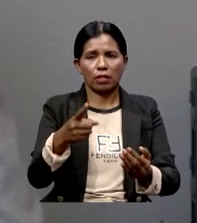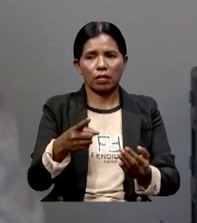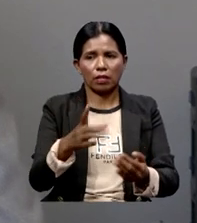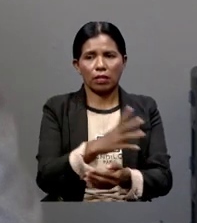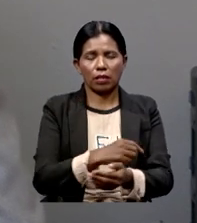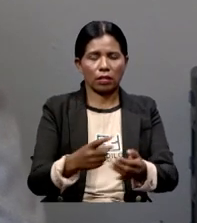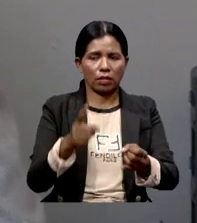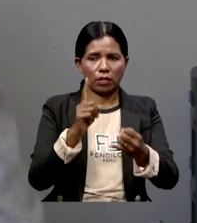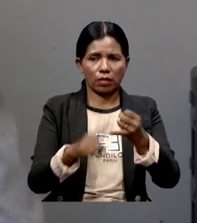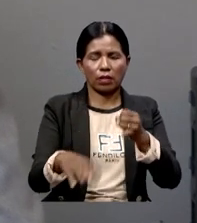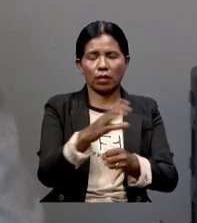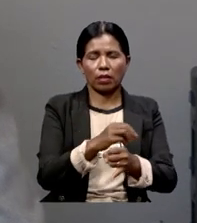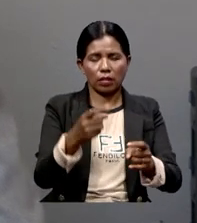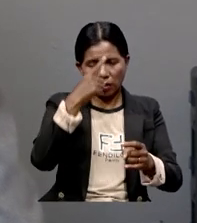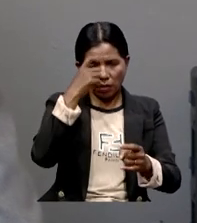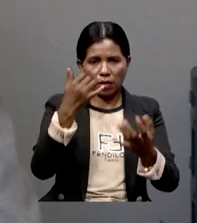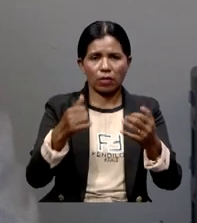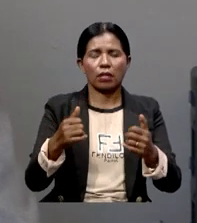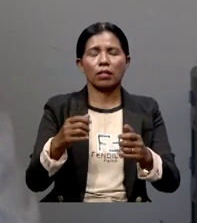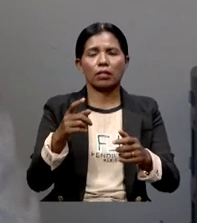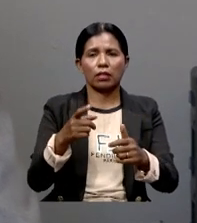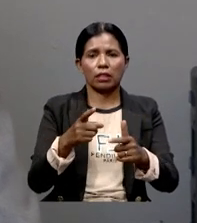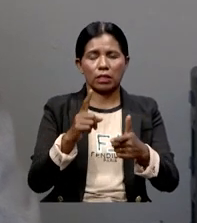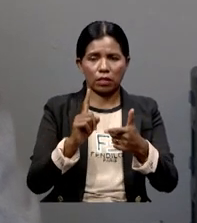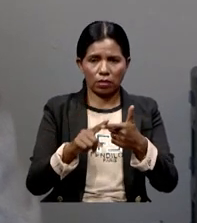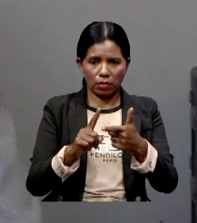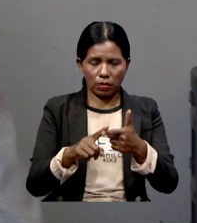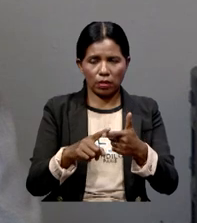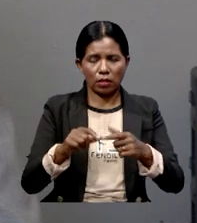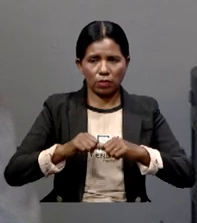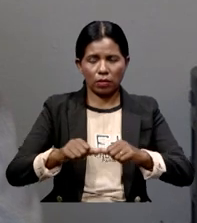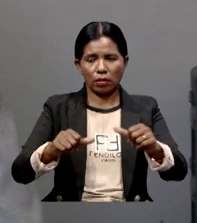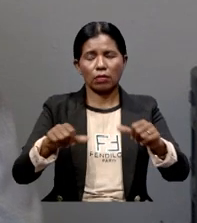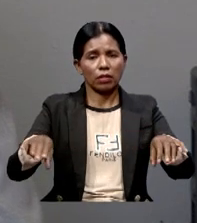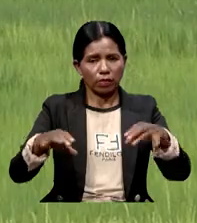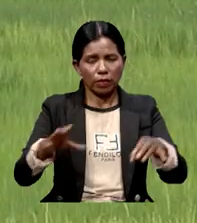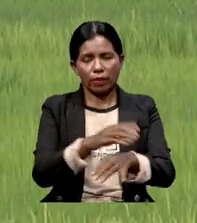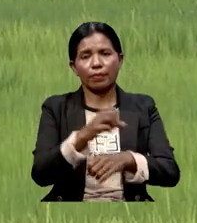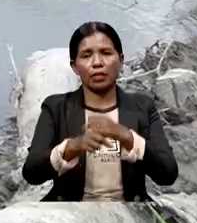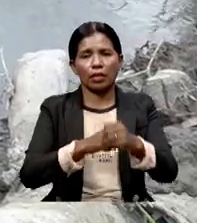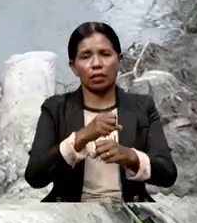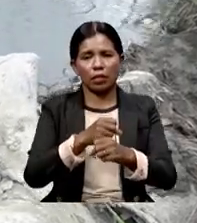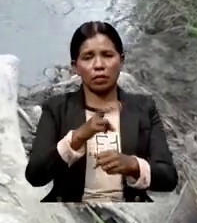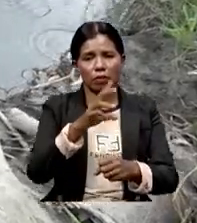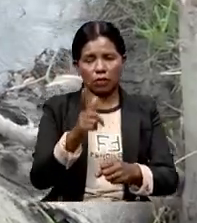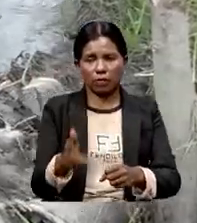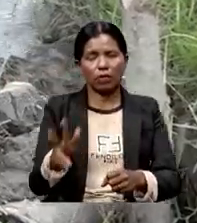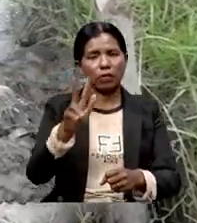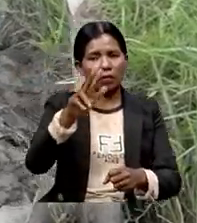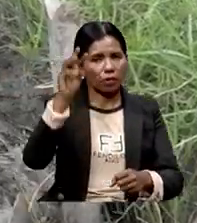época ikusliu tamba agora época segundo mos operação laoela nessa. Enquanto ia tina rihun rua rua nulu resintolo